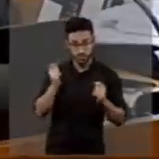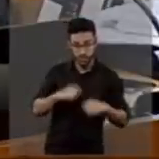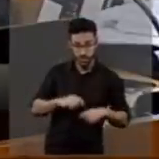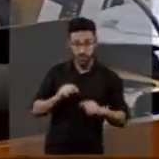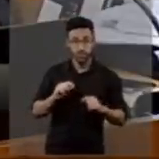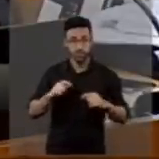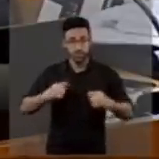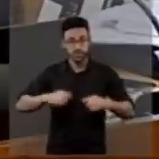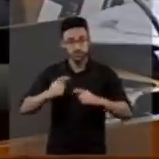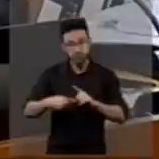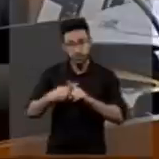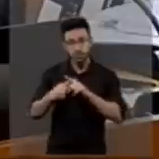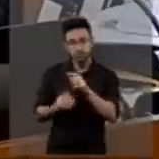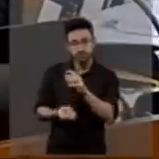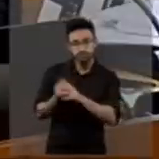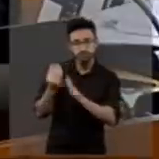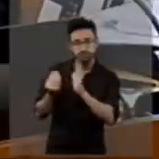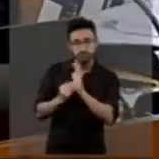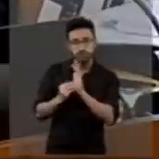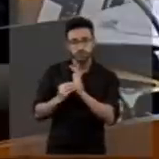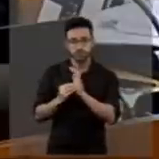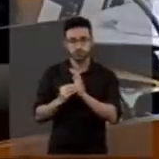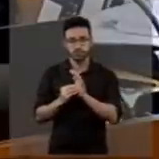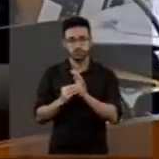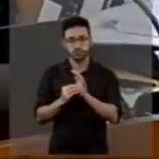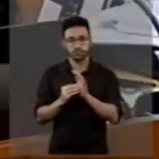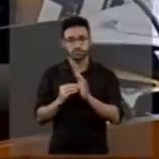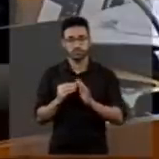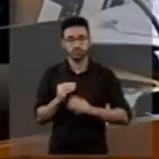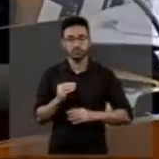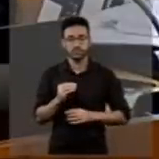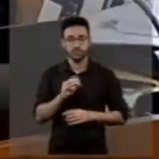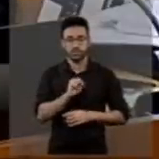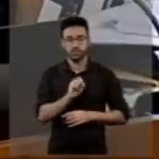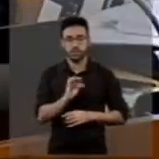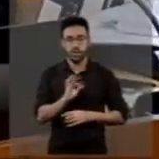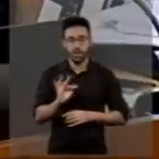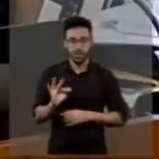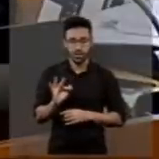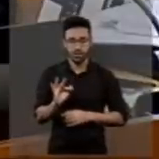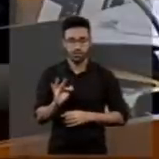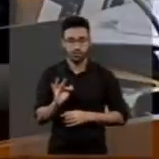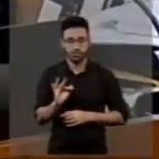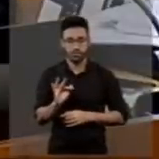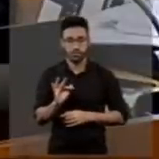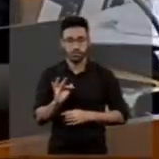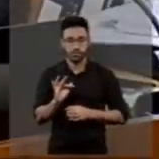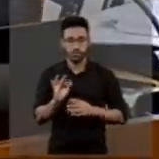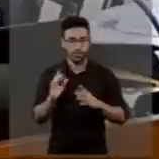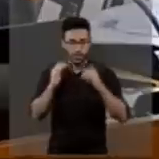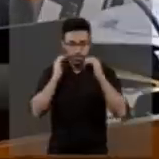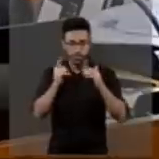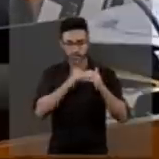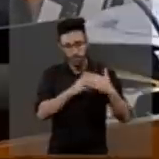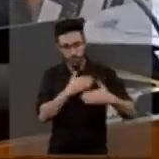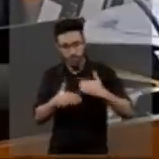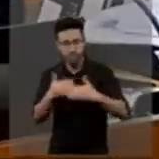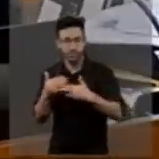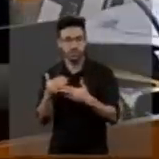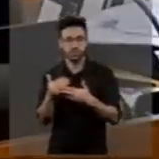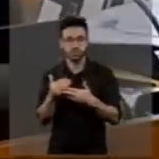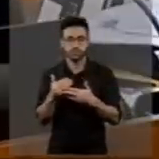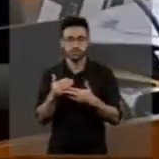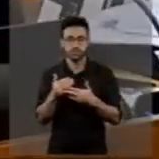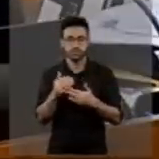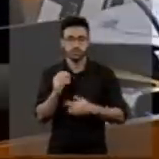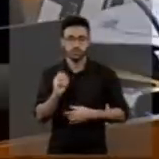necessidade de uma implementação aqui positiva do Supremo Tribunal Federal prevendo o devido processo legal, pela fundamentação,